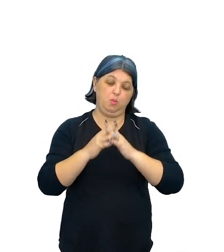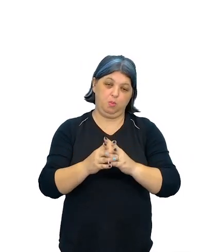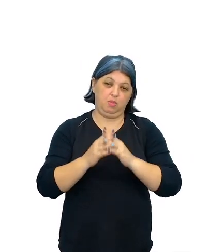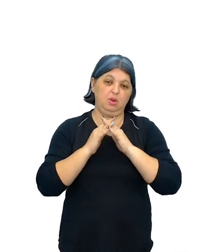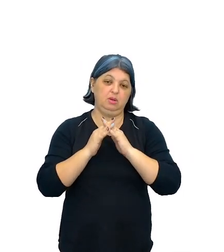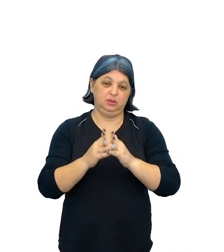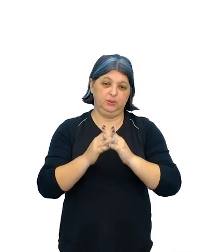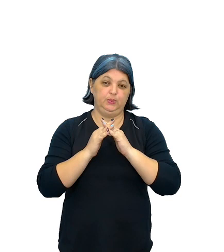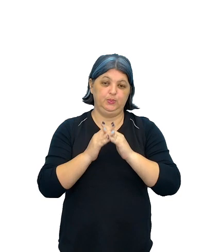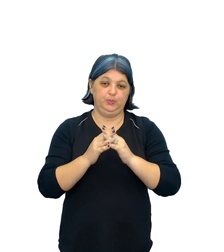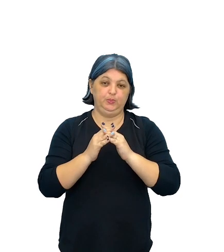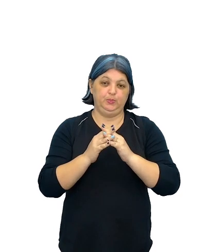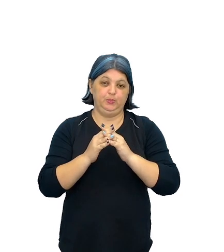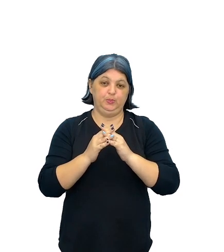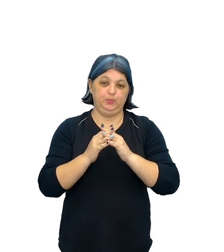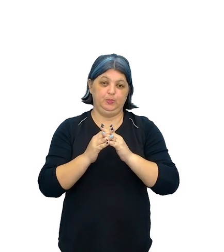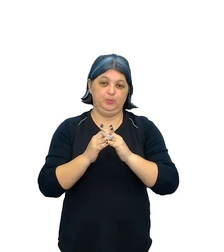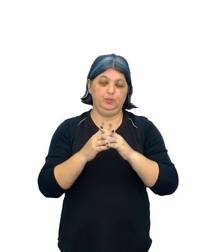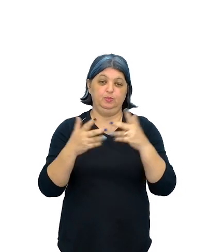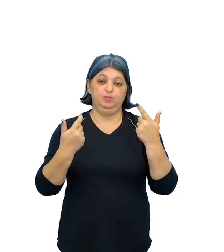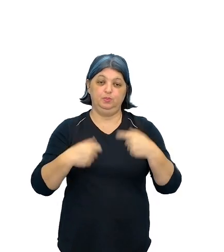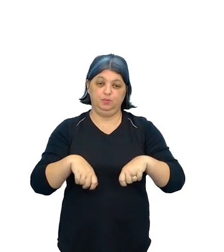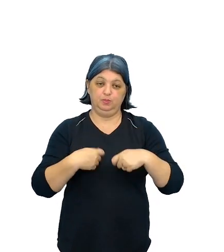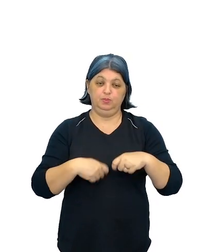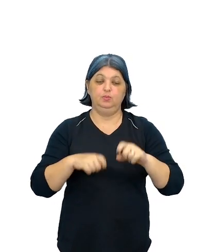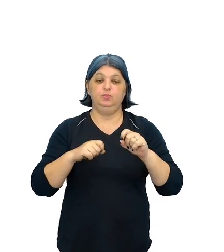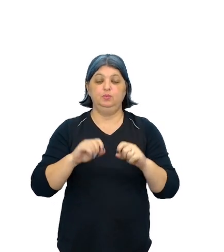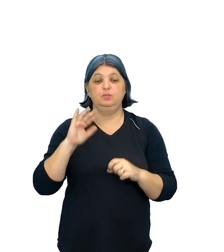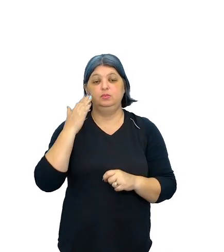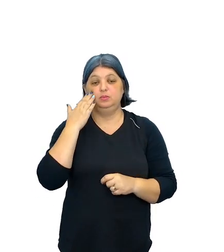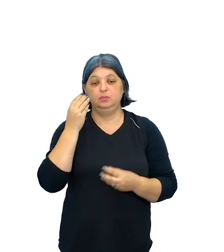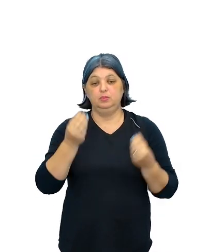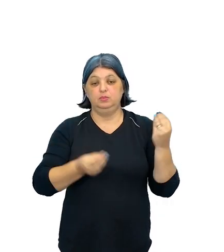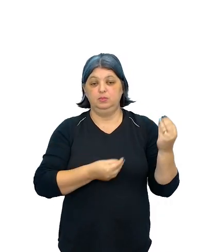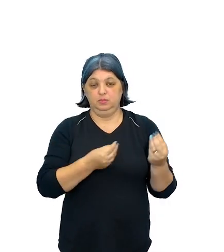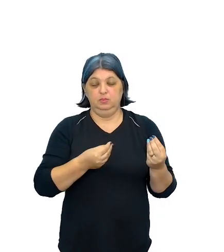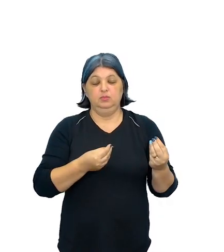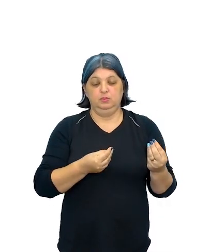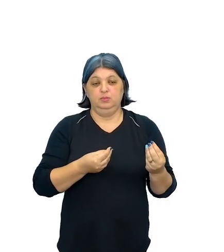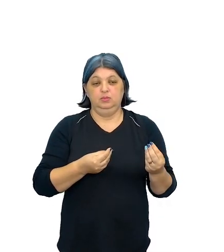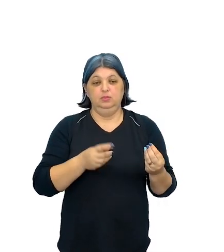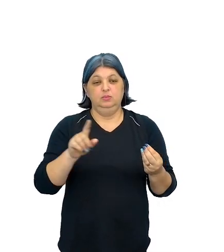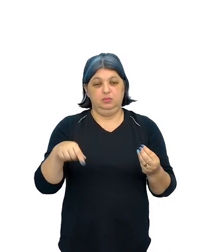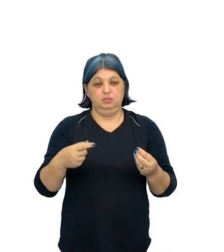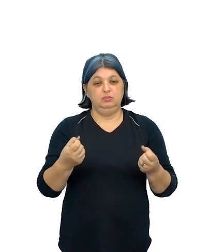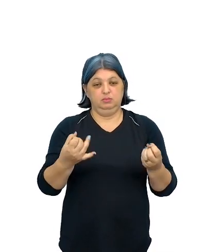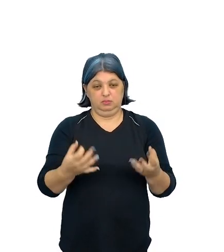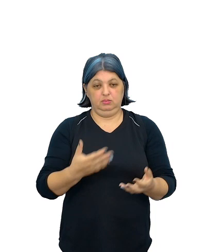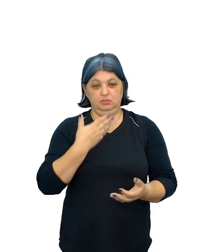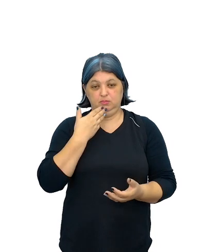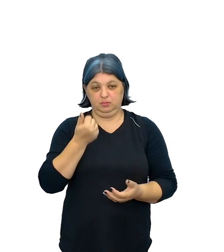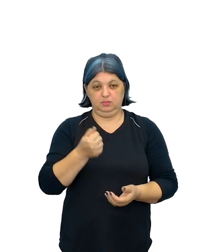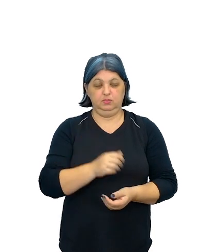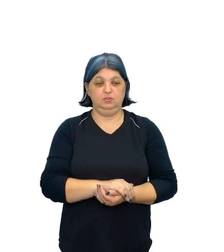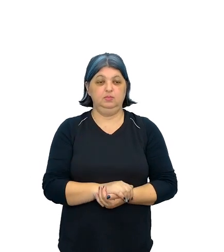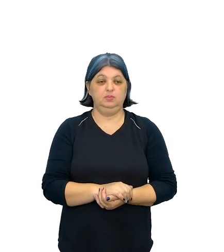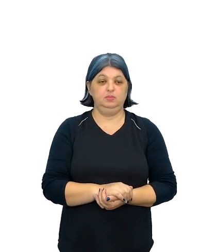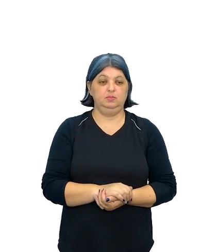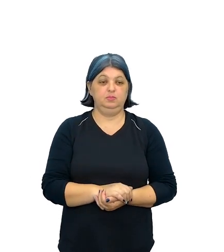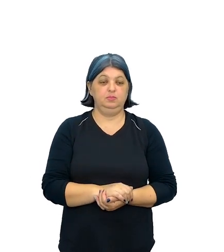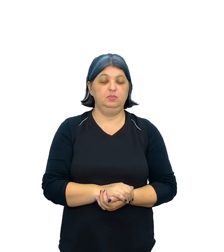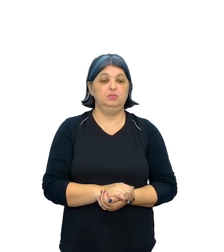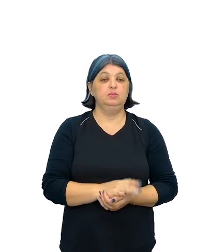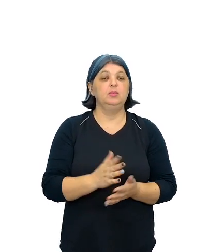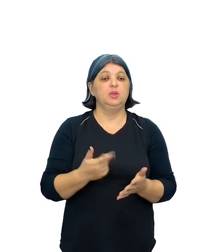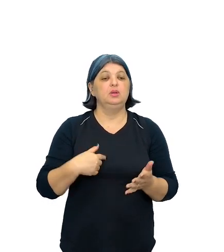complexidade, né? Portanto, é necessário também compreender esse movimento, que nós já nós abordaremos sobre isso, tá bom? Então,